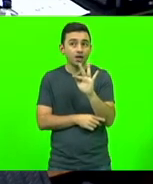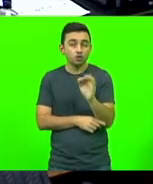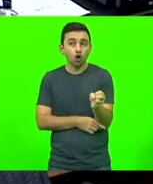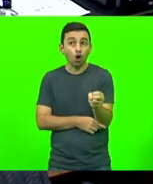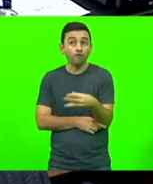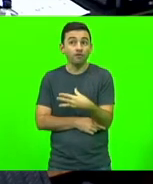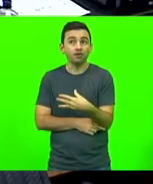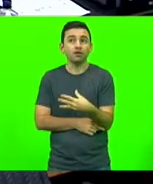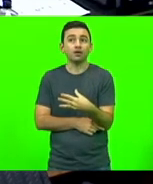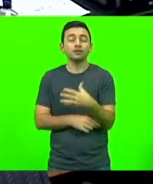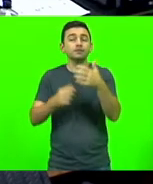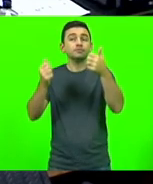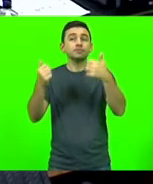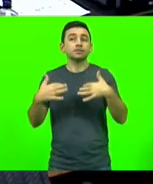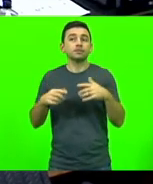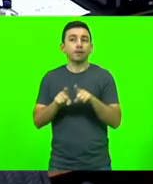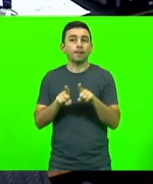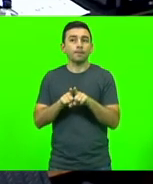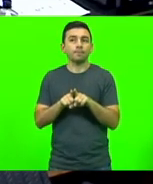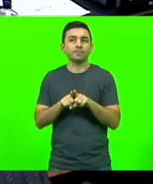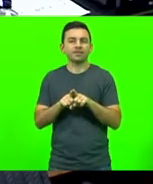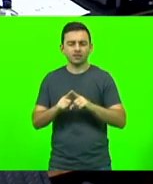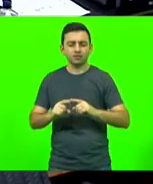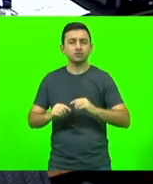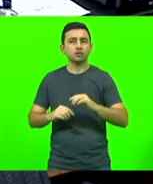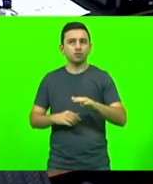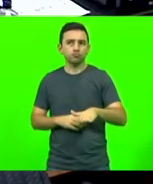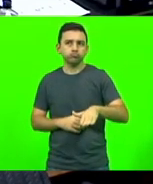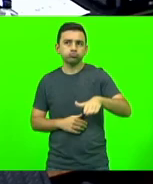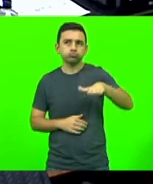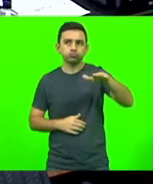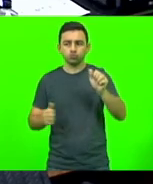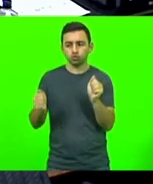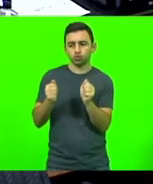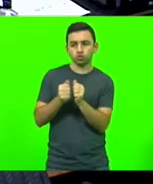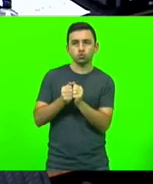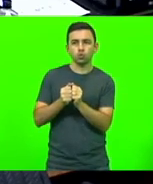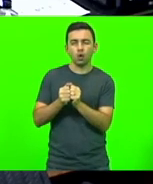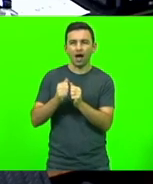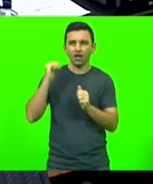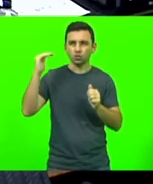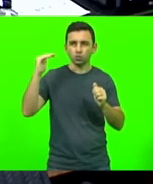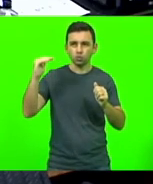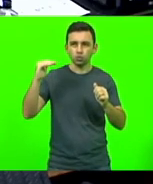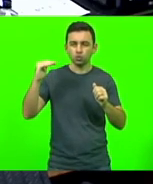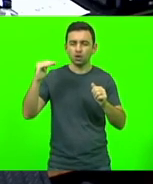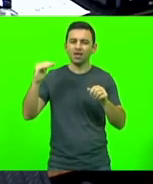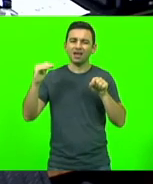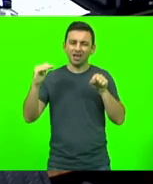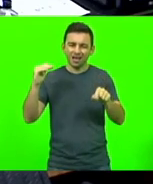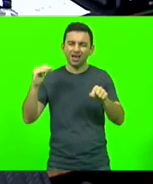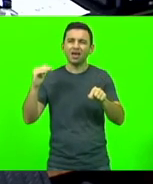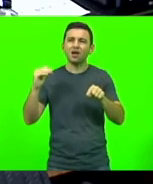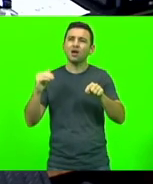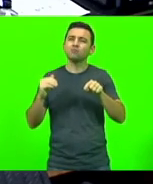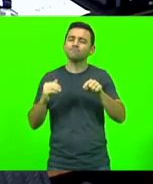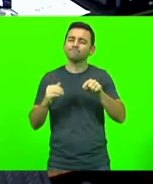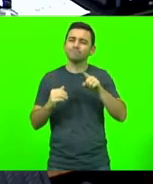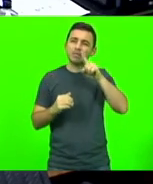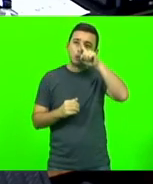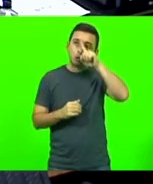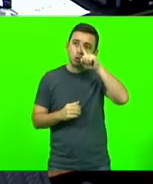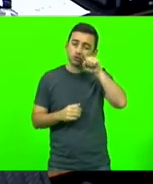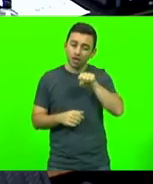recentíssima, que diz o seguinte, olha, crescer em meio a adultos com máscaras é nocivo para o desenvolvimento